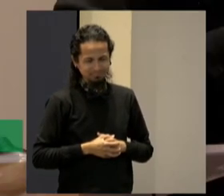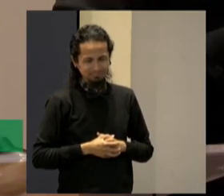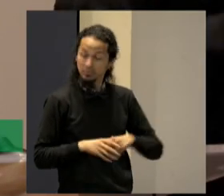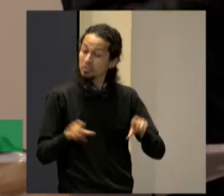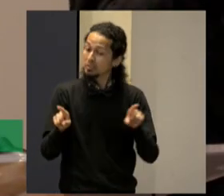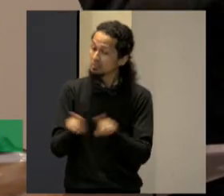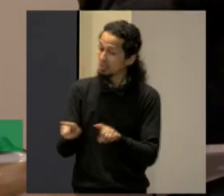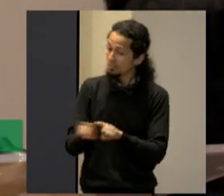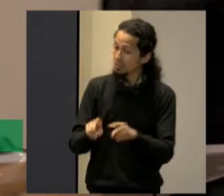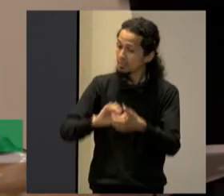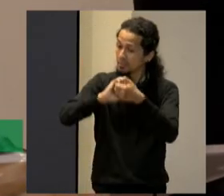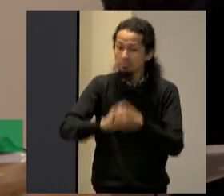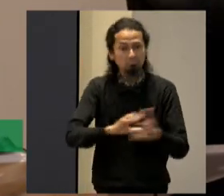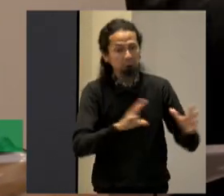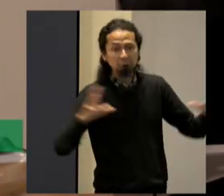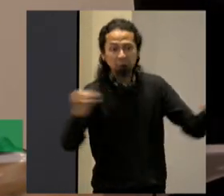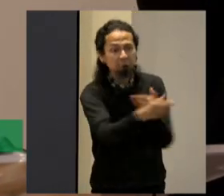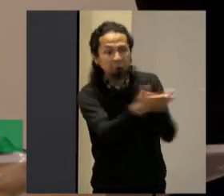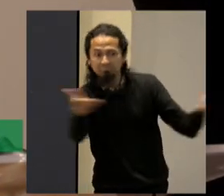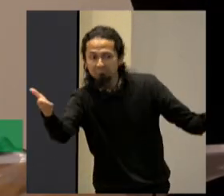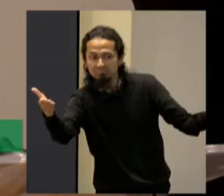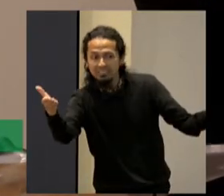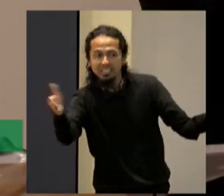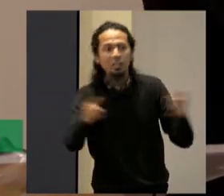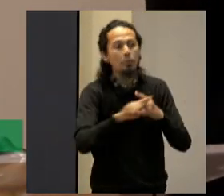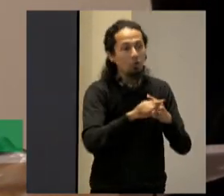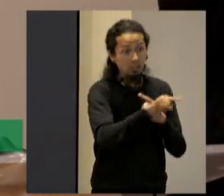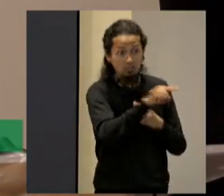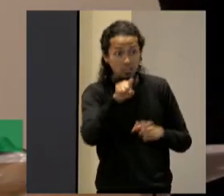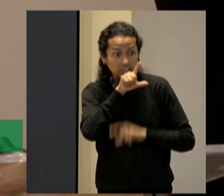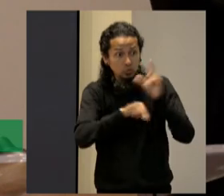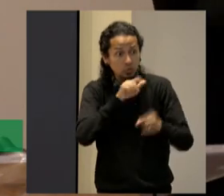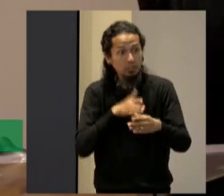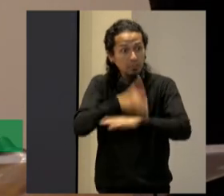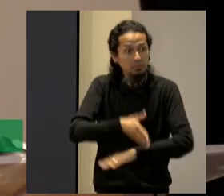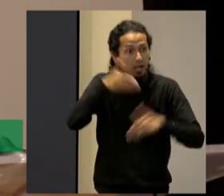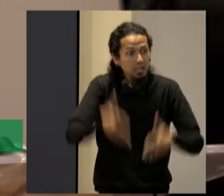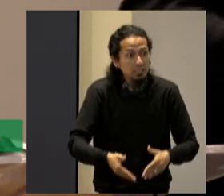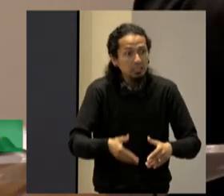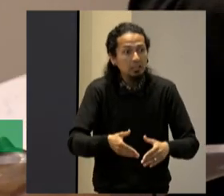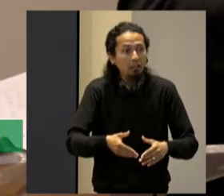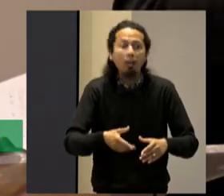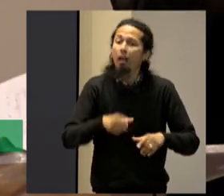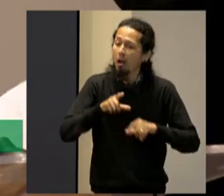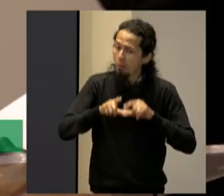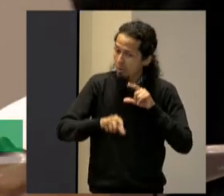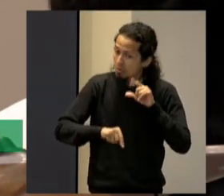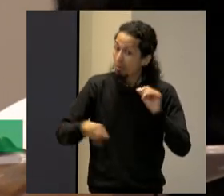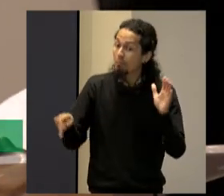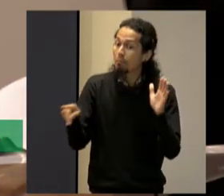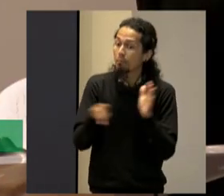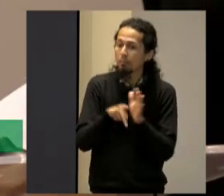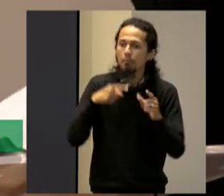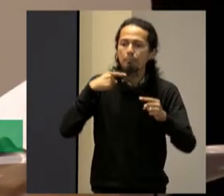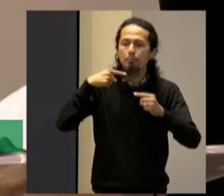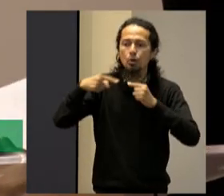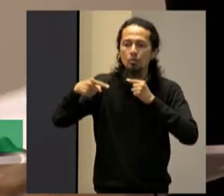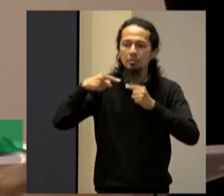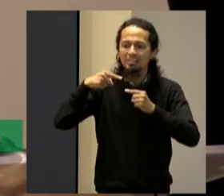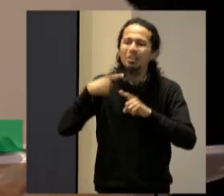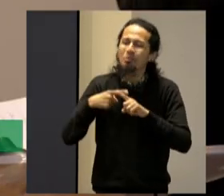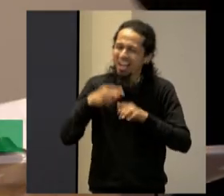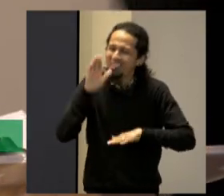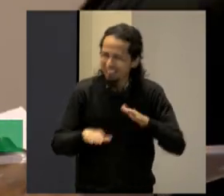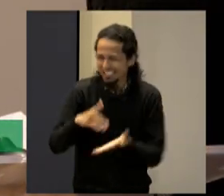Saúdo a vocês todos e todos, porque estar aqui é uma escolha política. Por mais que a secretaria, às vezes, de a escola diga tem que